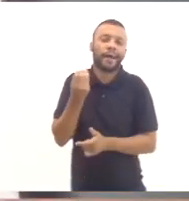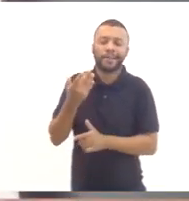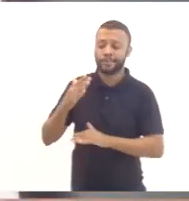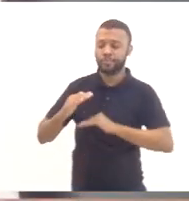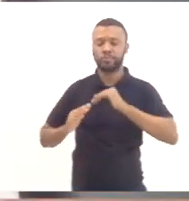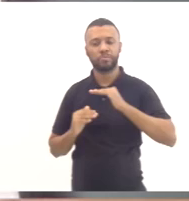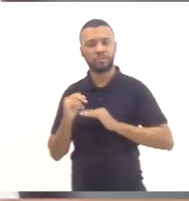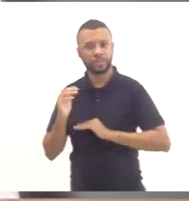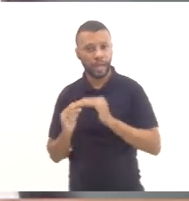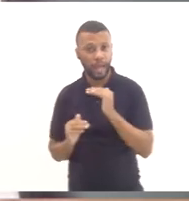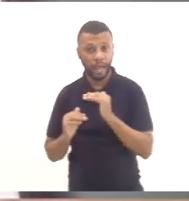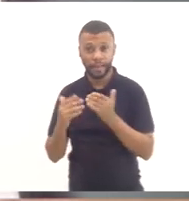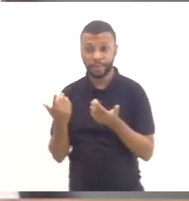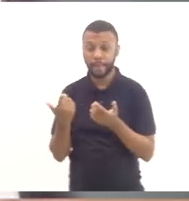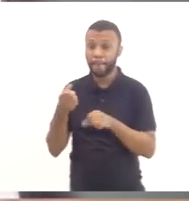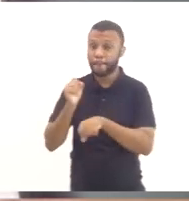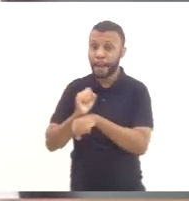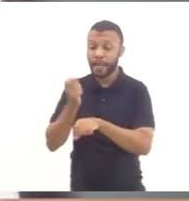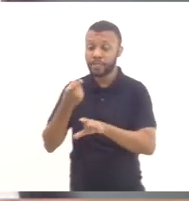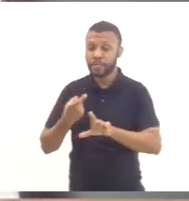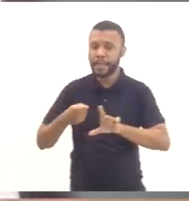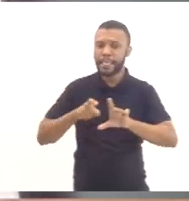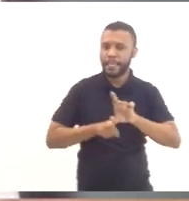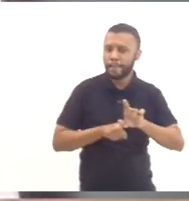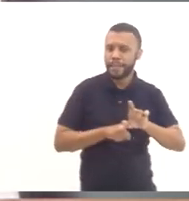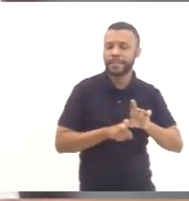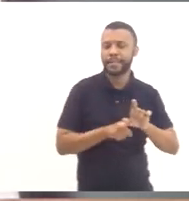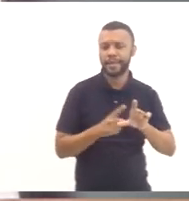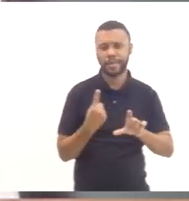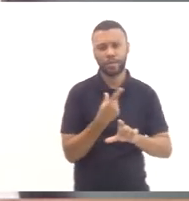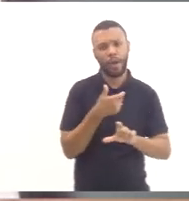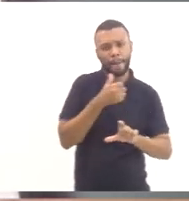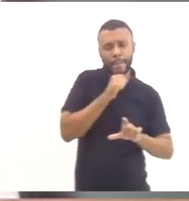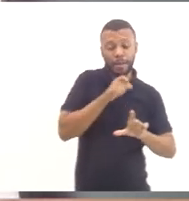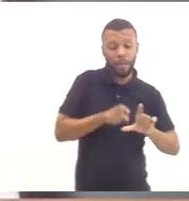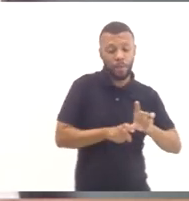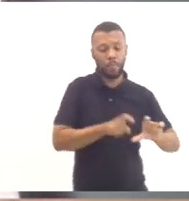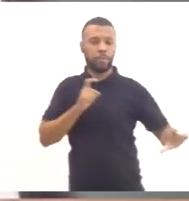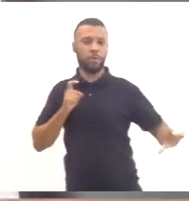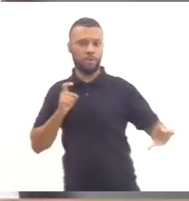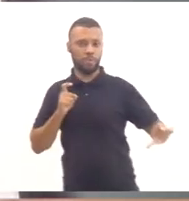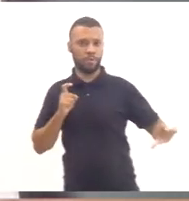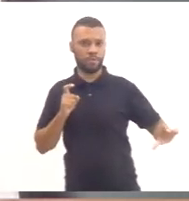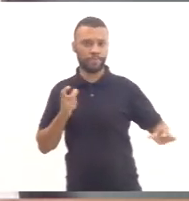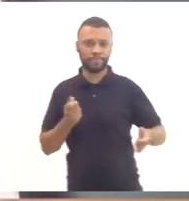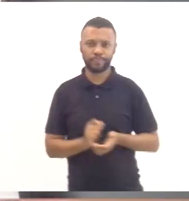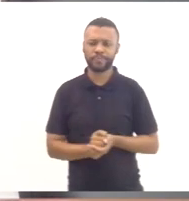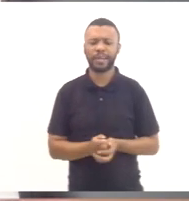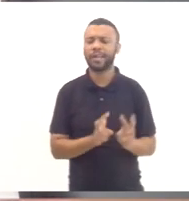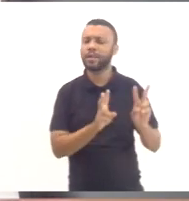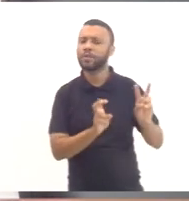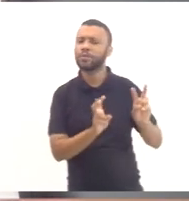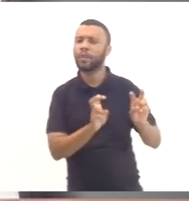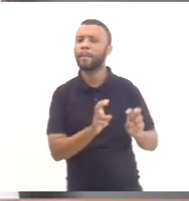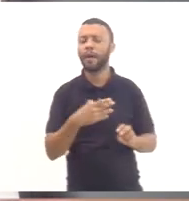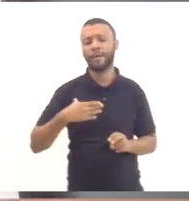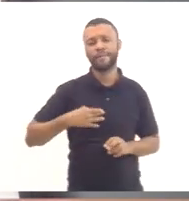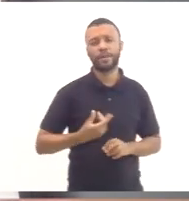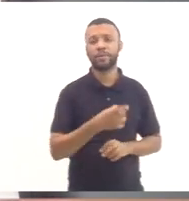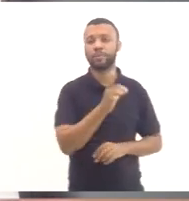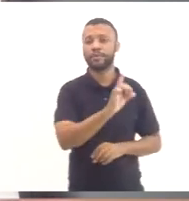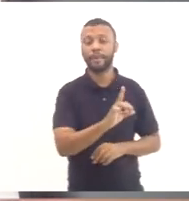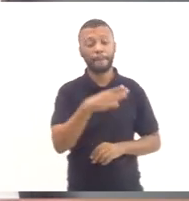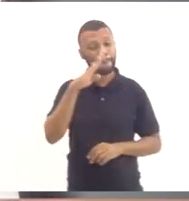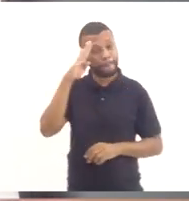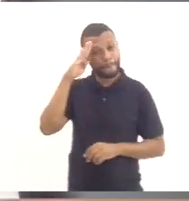dependam mais de nós eu acho que a grande questão e com relação ao filho com deficiência principalmente